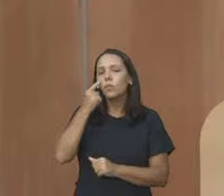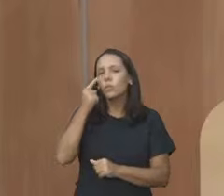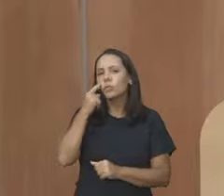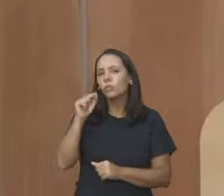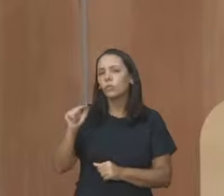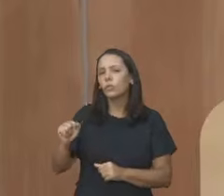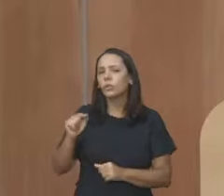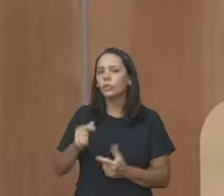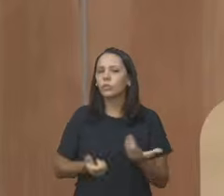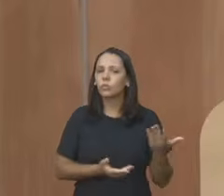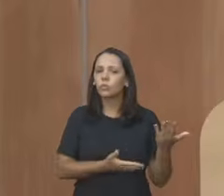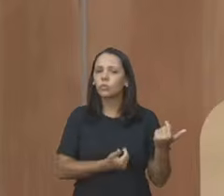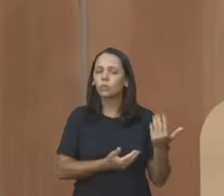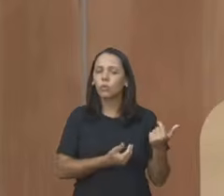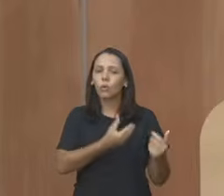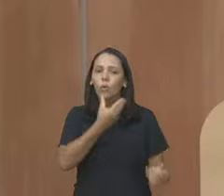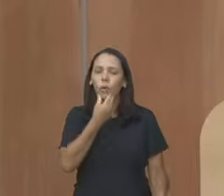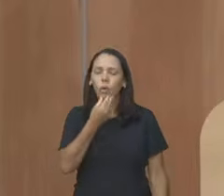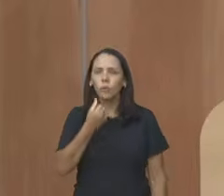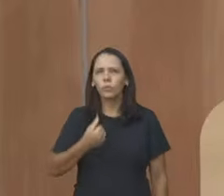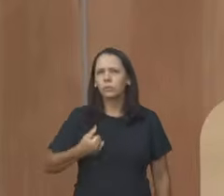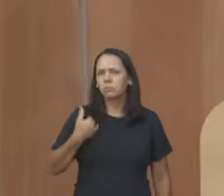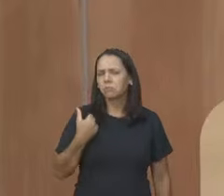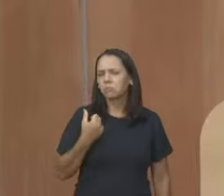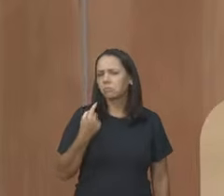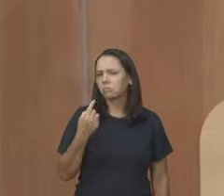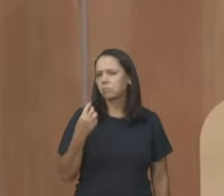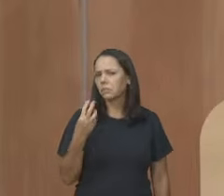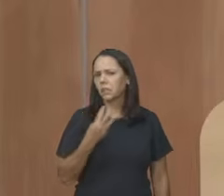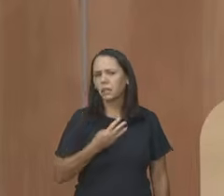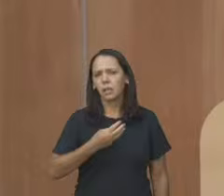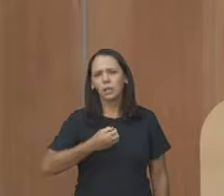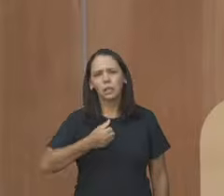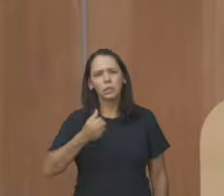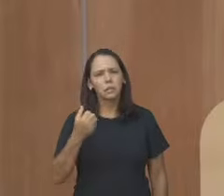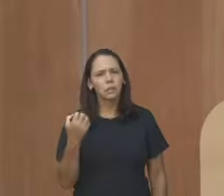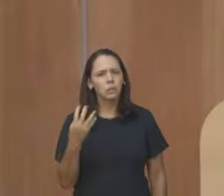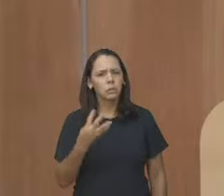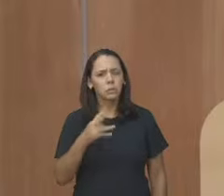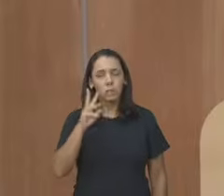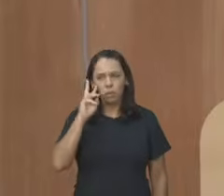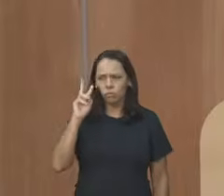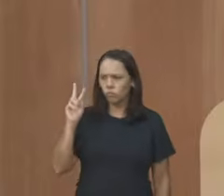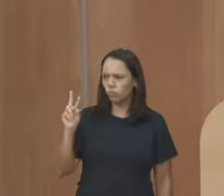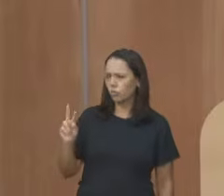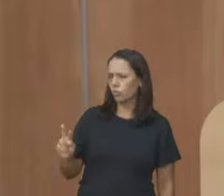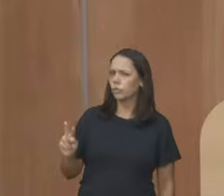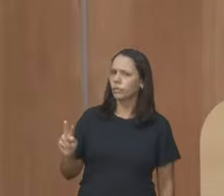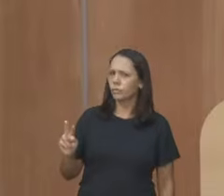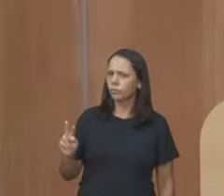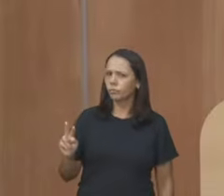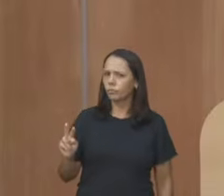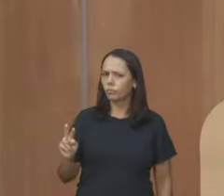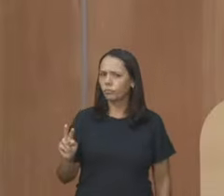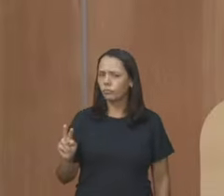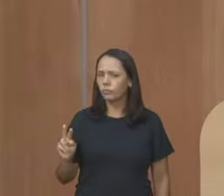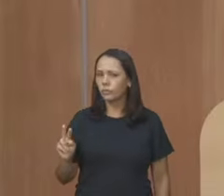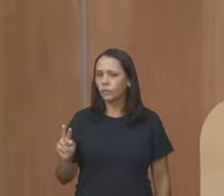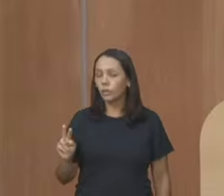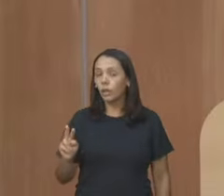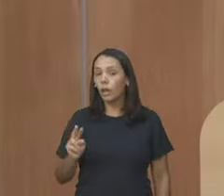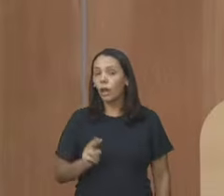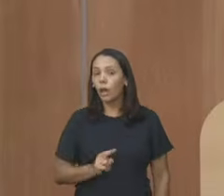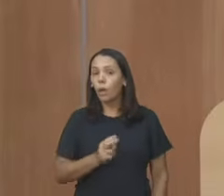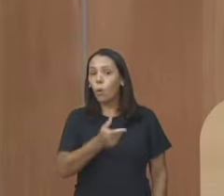14 anos. Eu olhei para o garoto, o agente olhou para mim e falou assim: pastor, quer levar para a